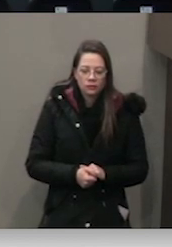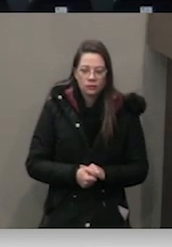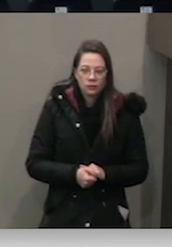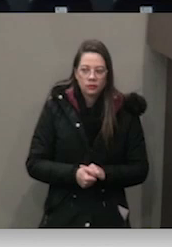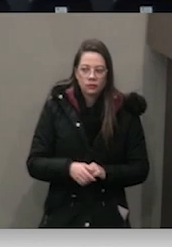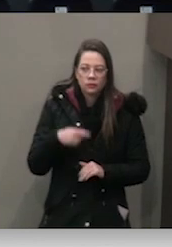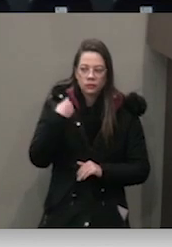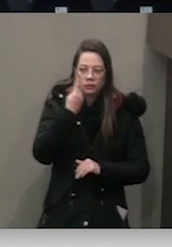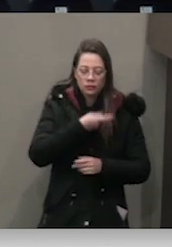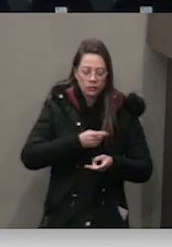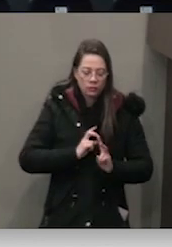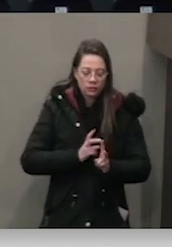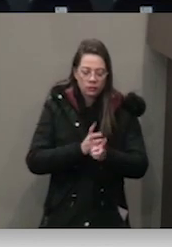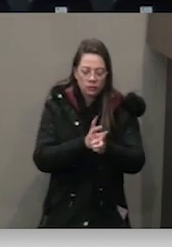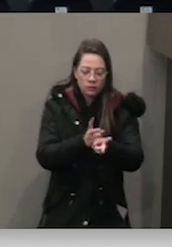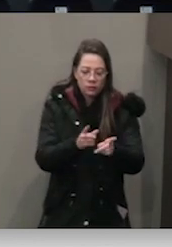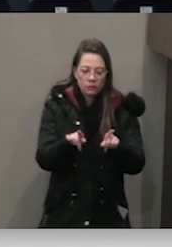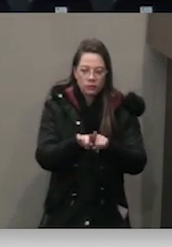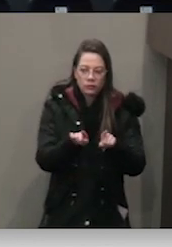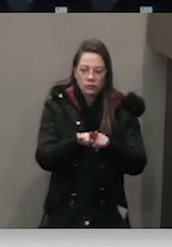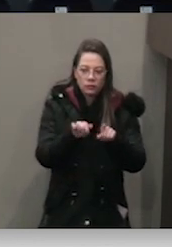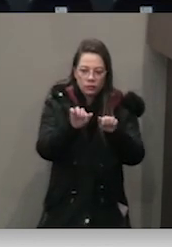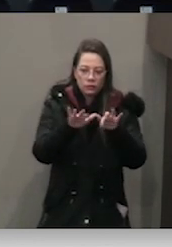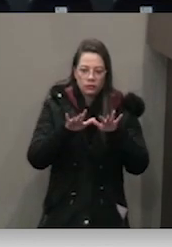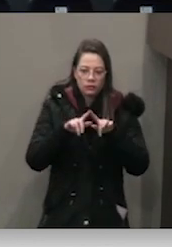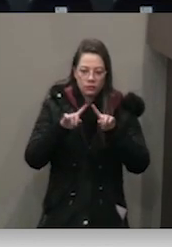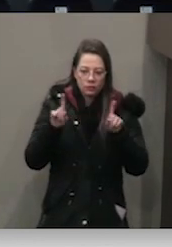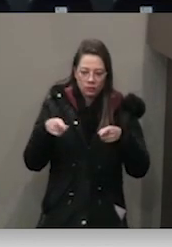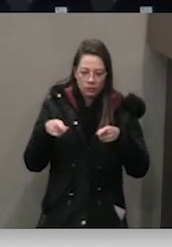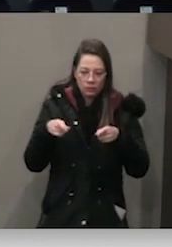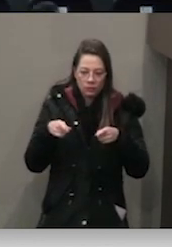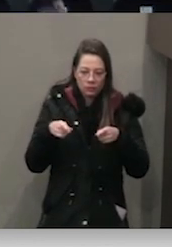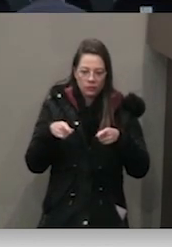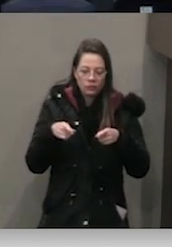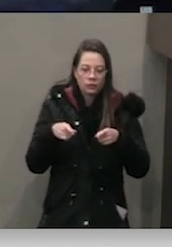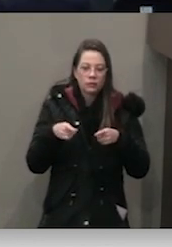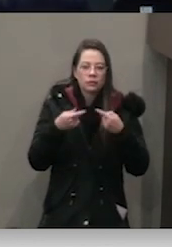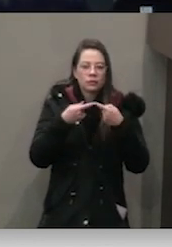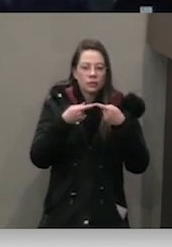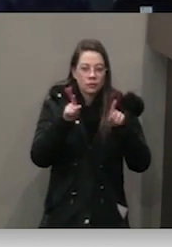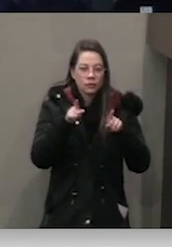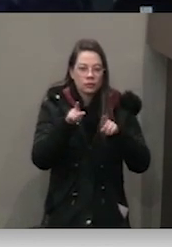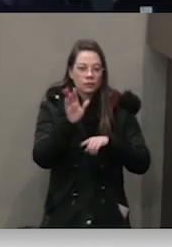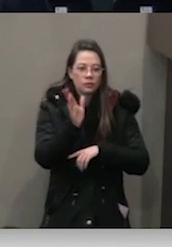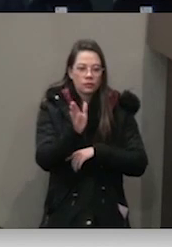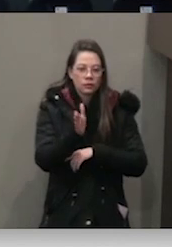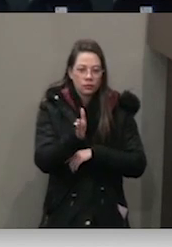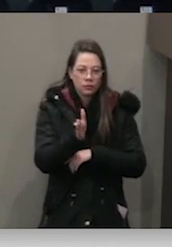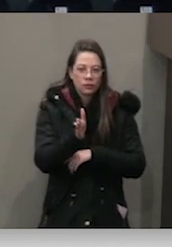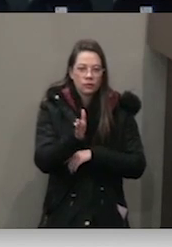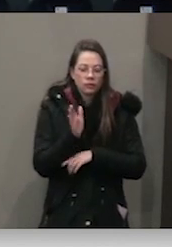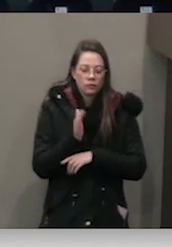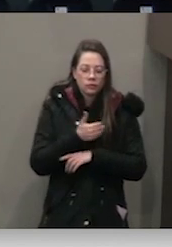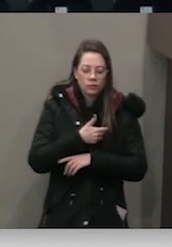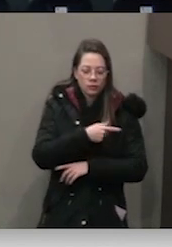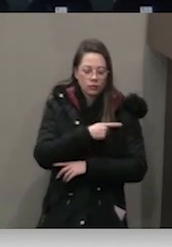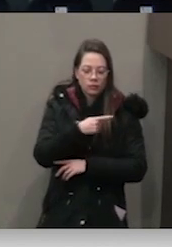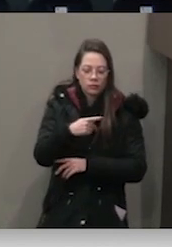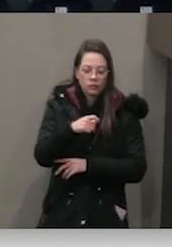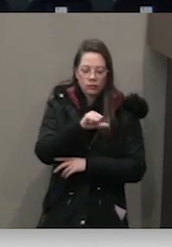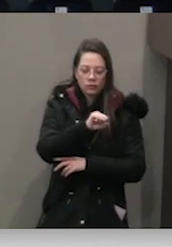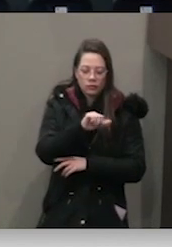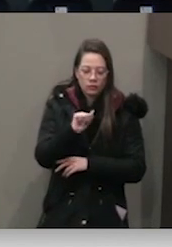Vamos dar continuidade, então, à audiência pública, hora aberta pelo nosso presidente